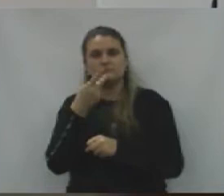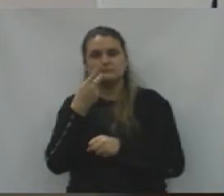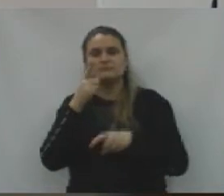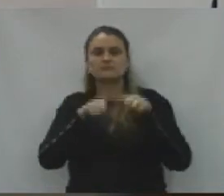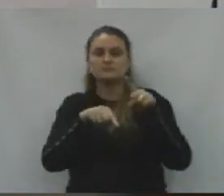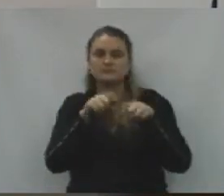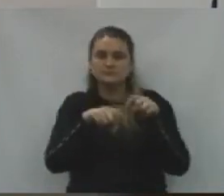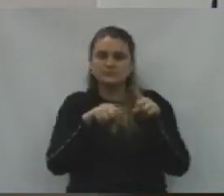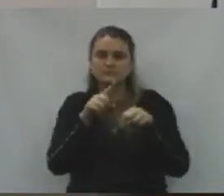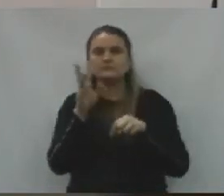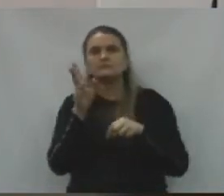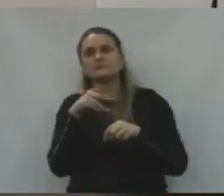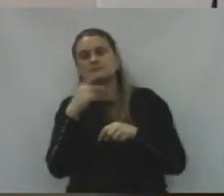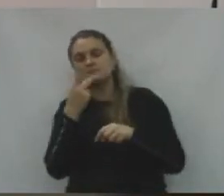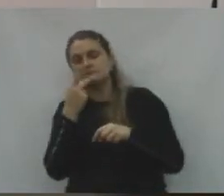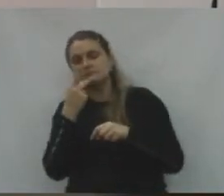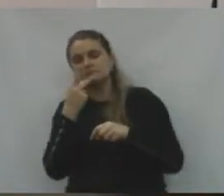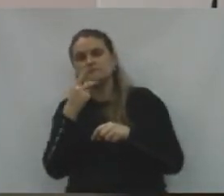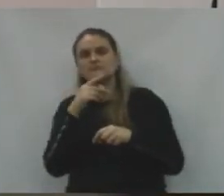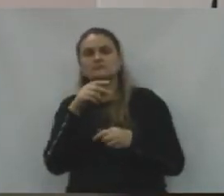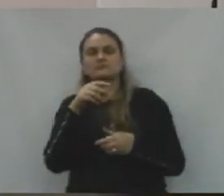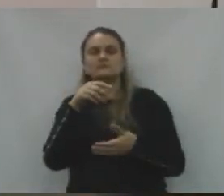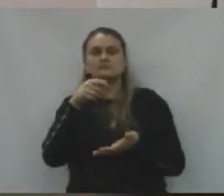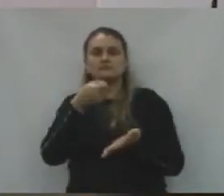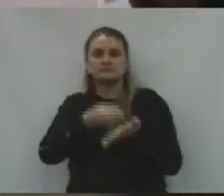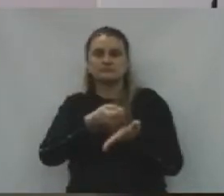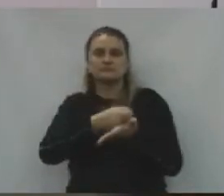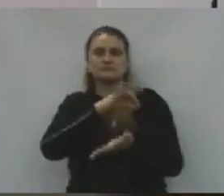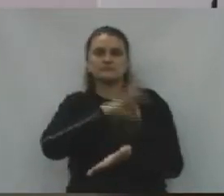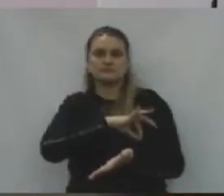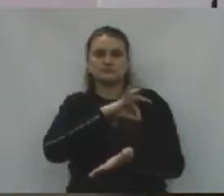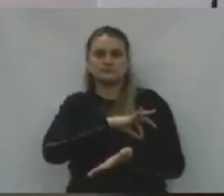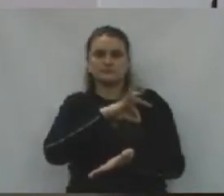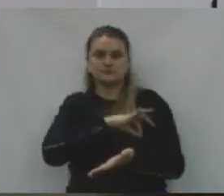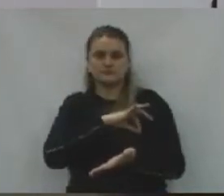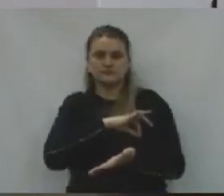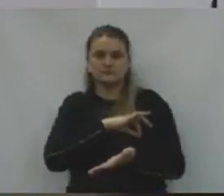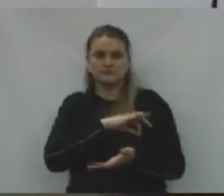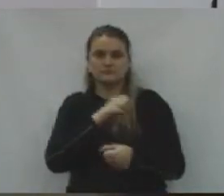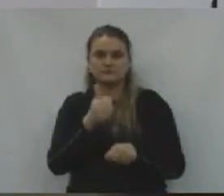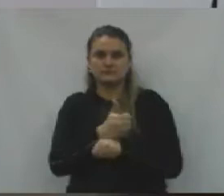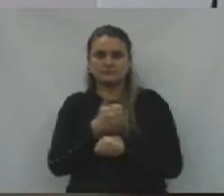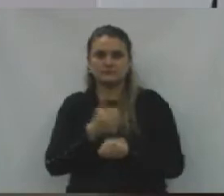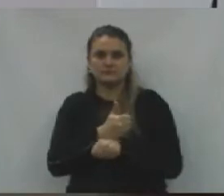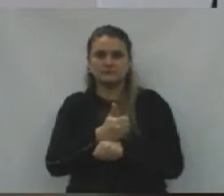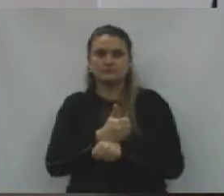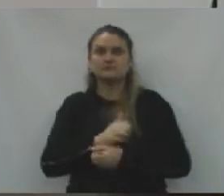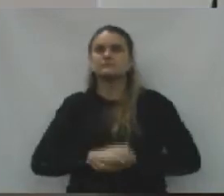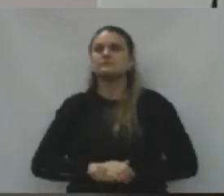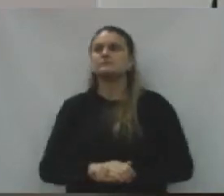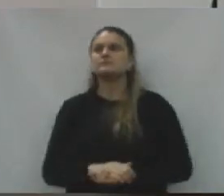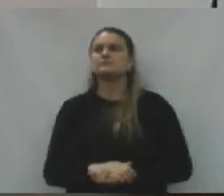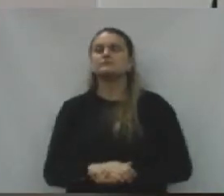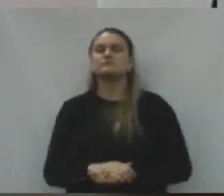Falo de material, falo de encargos pessoais, falo de remuneração para os